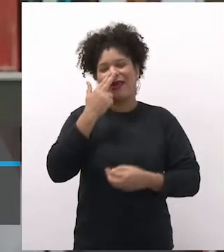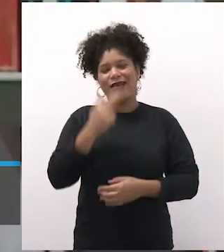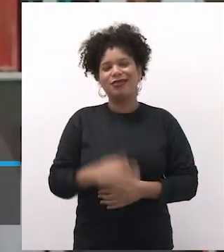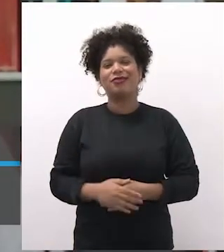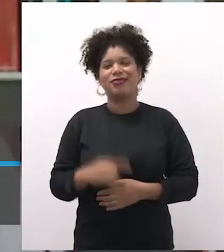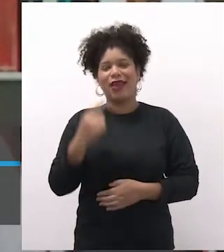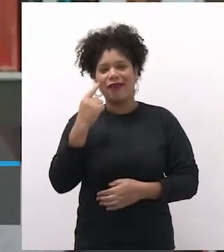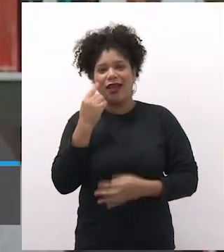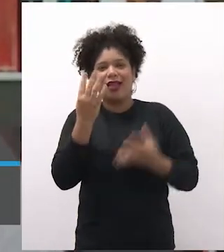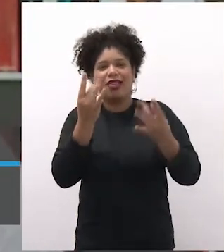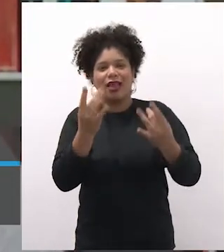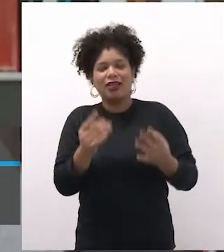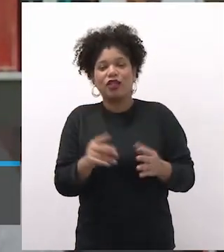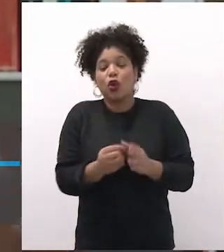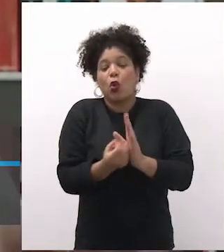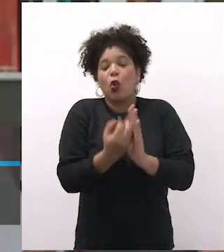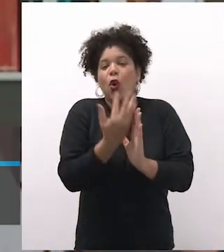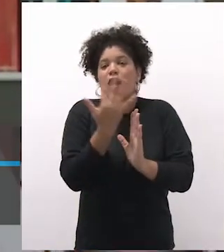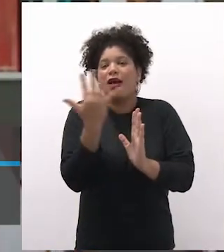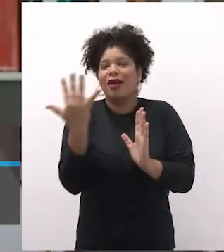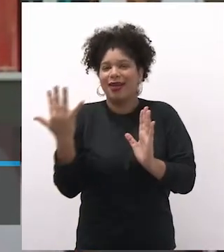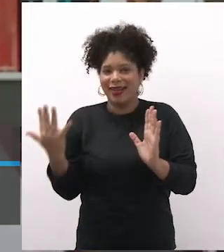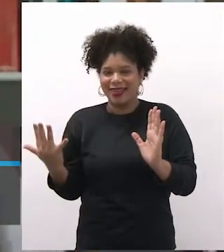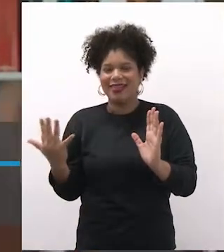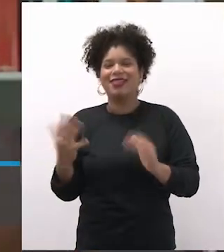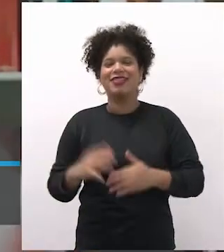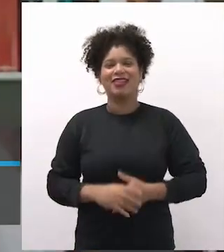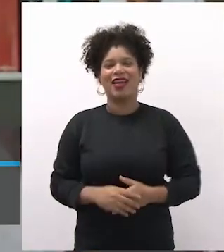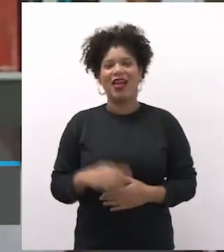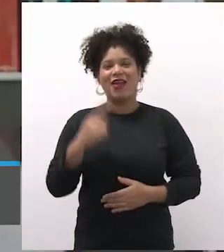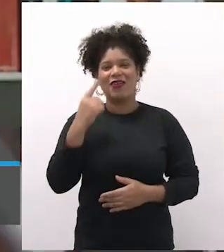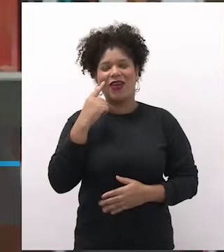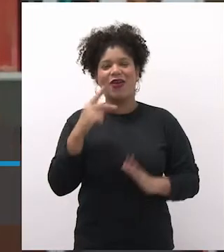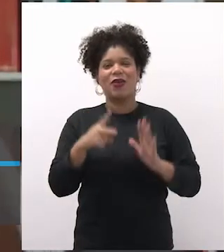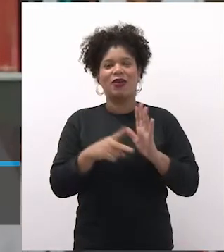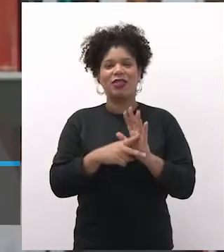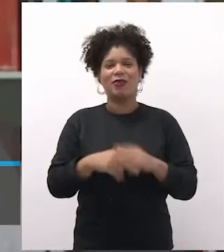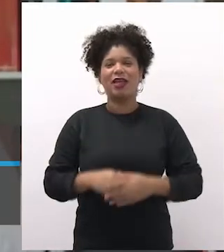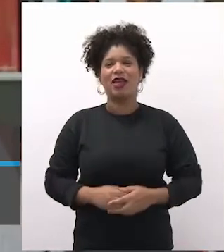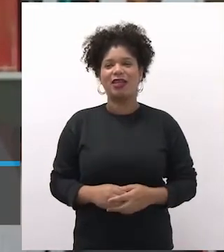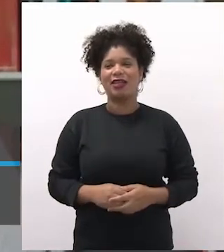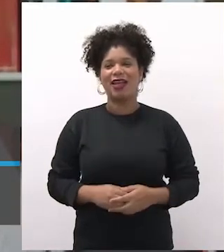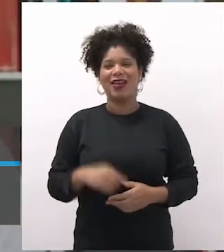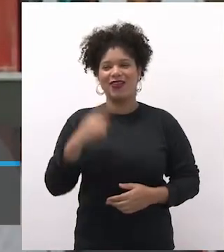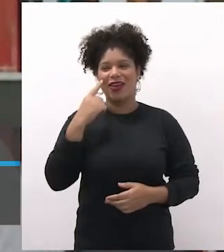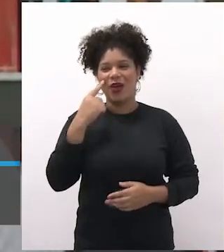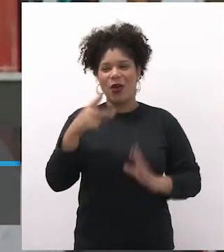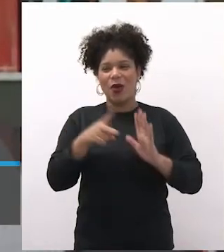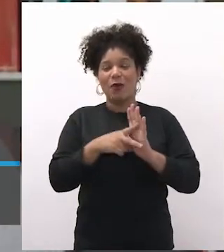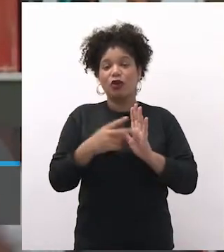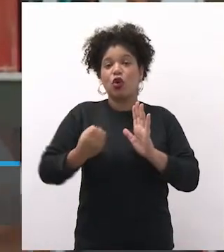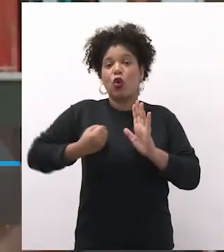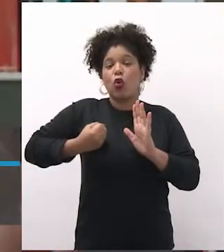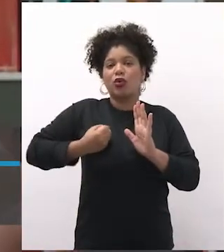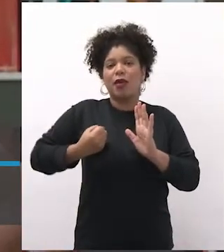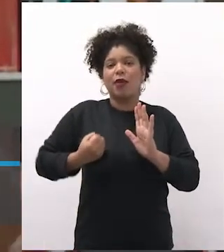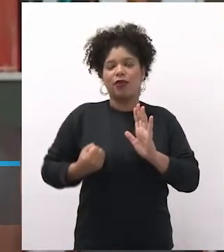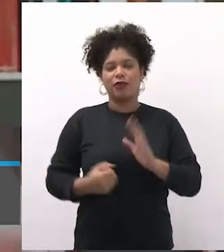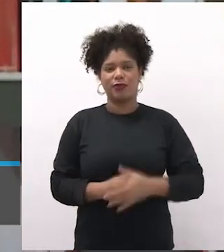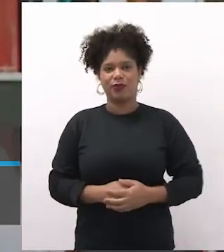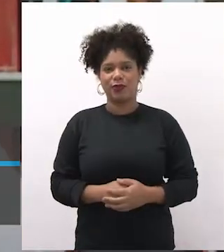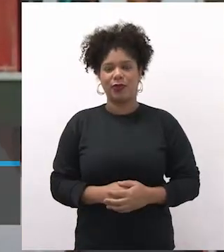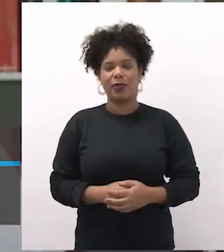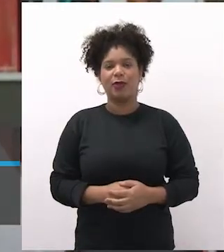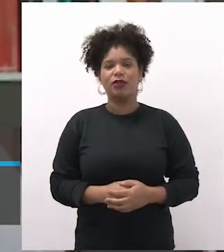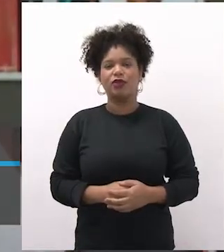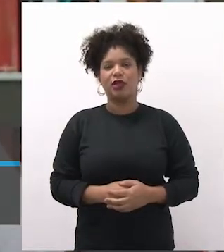por essa questão do volume, para que a gente conseguisse ler sem essa pressão toda. A gente pensou na questão dos valores, e a gente pensou